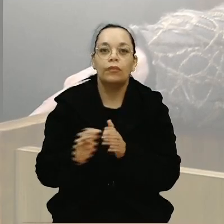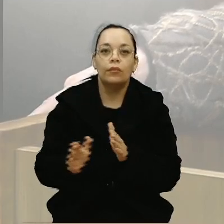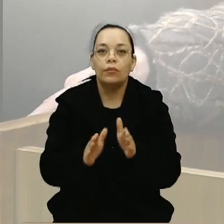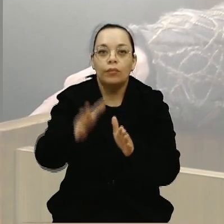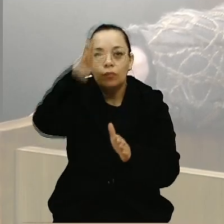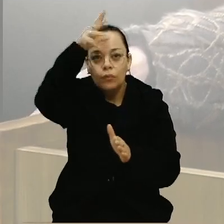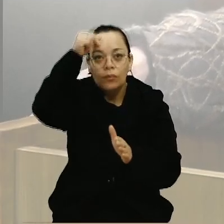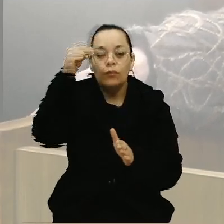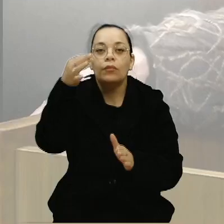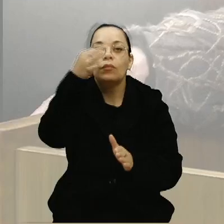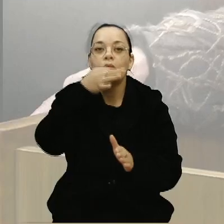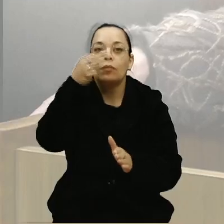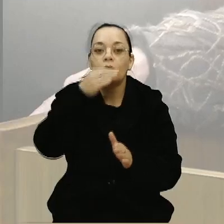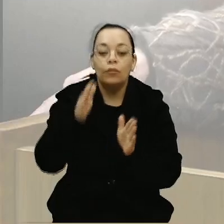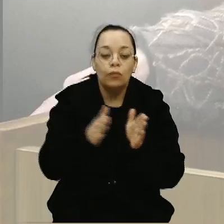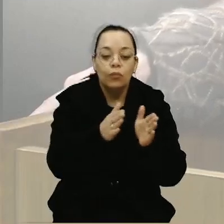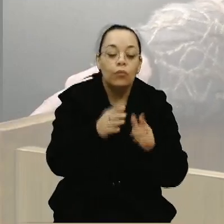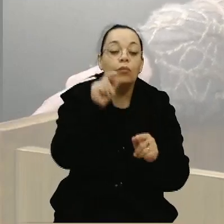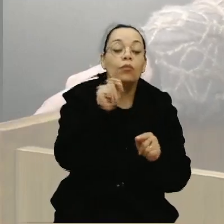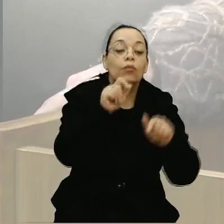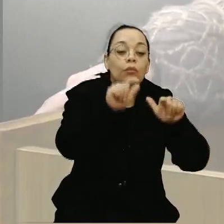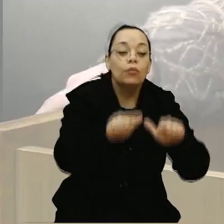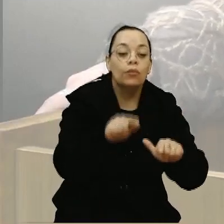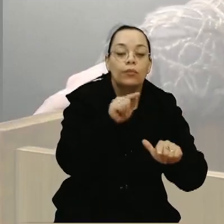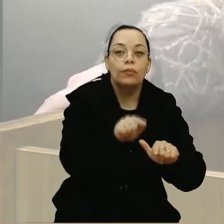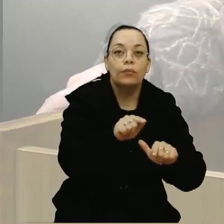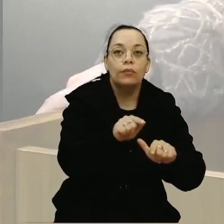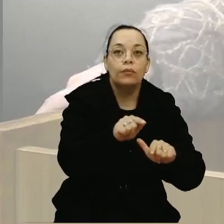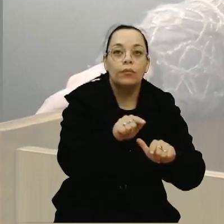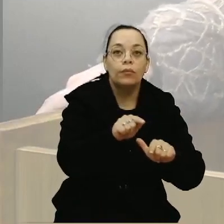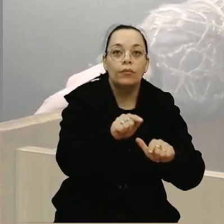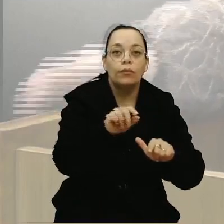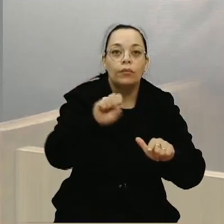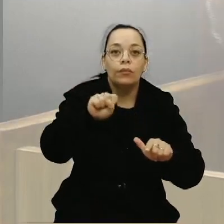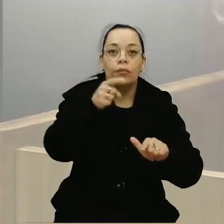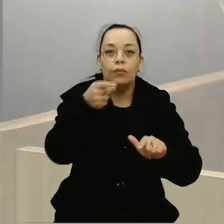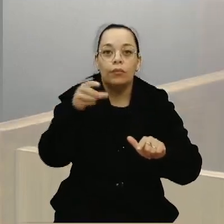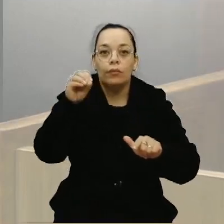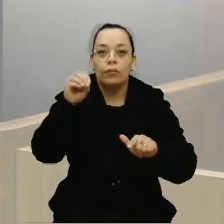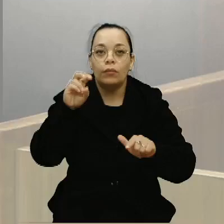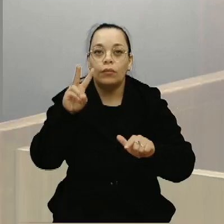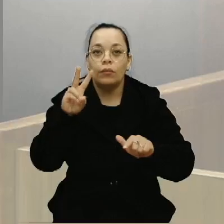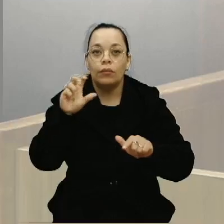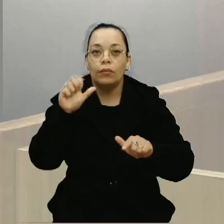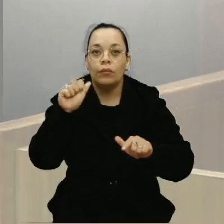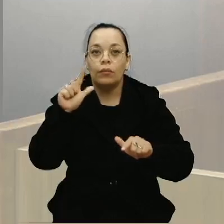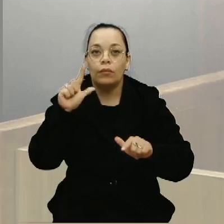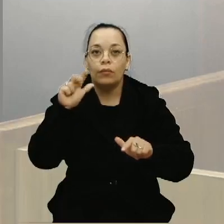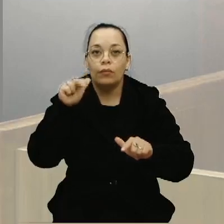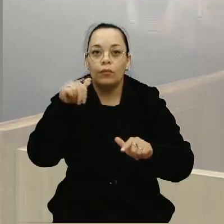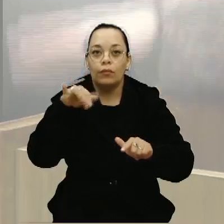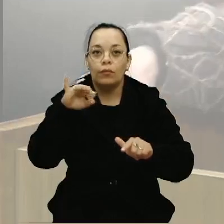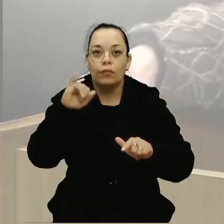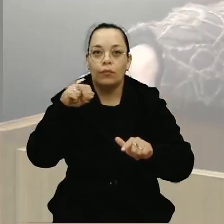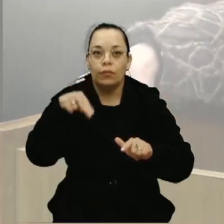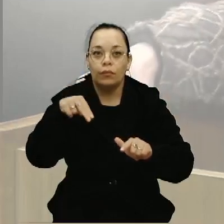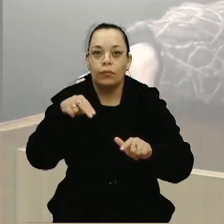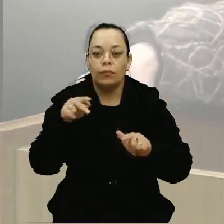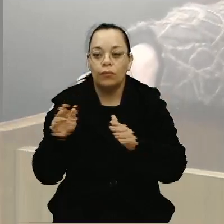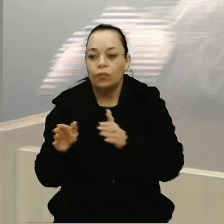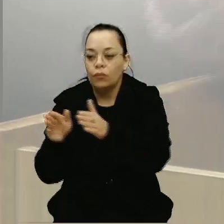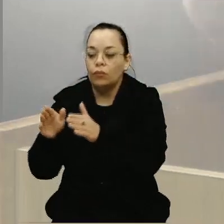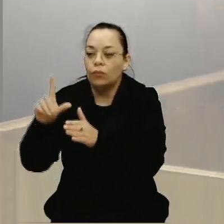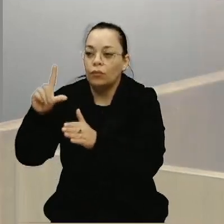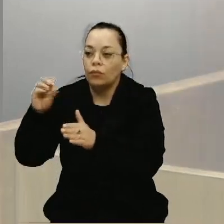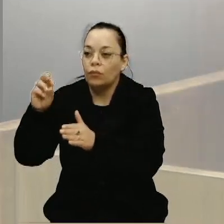Municipal da Uva é o trecho de São Valentim, que fica passando Loreto, logo tem São